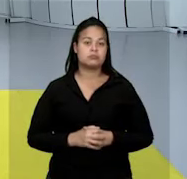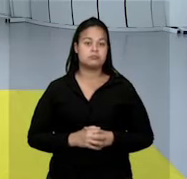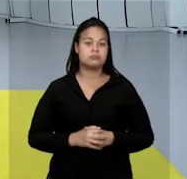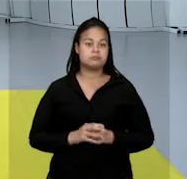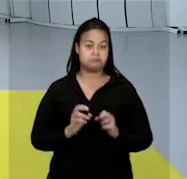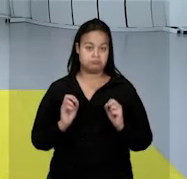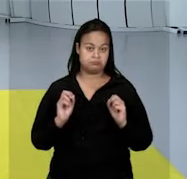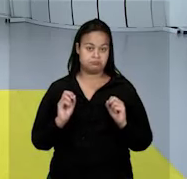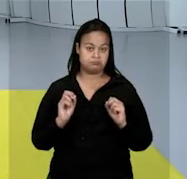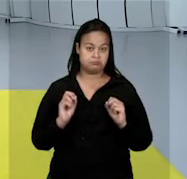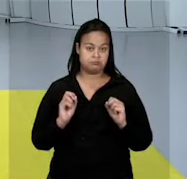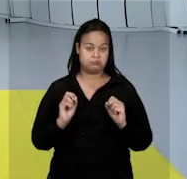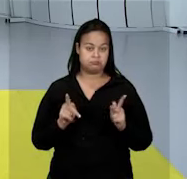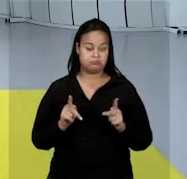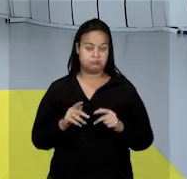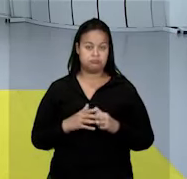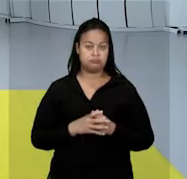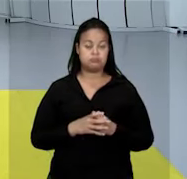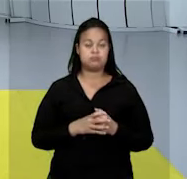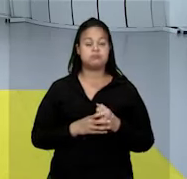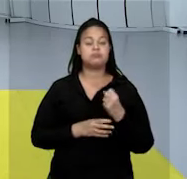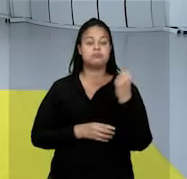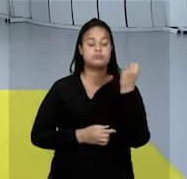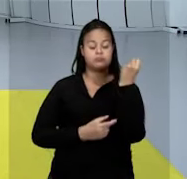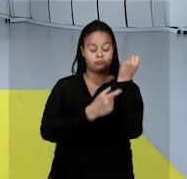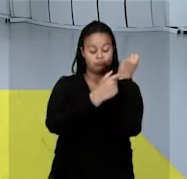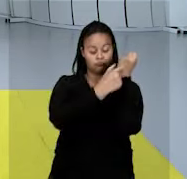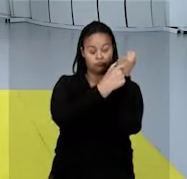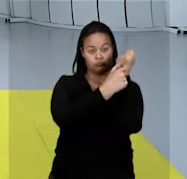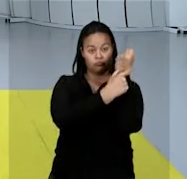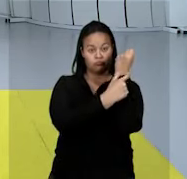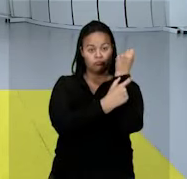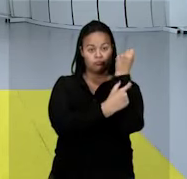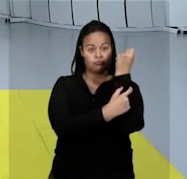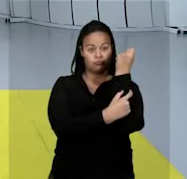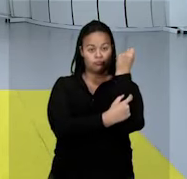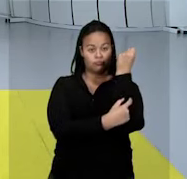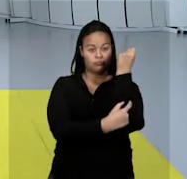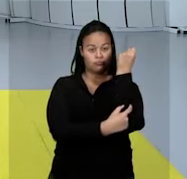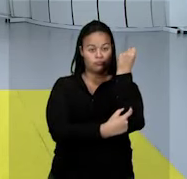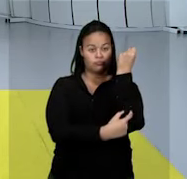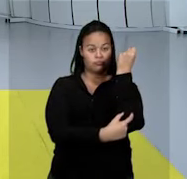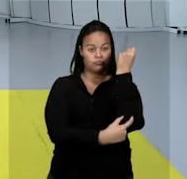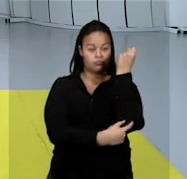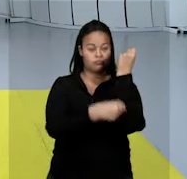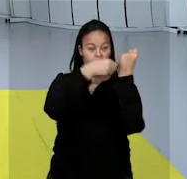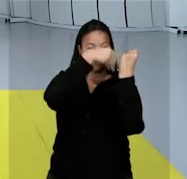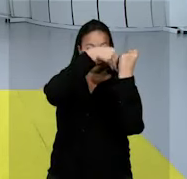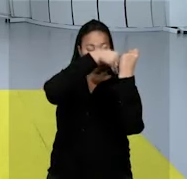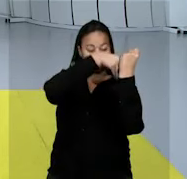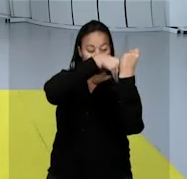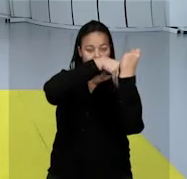Ok? Ela passa no interior da nossa coluna vertebral.